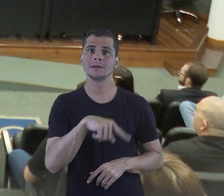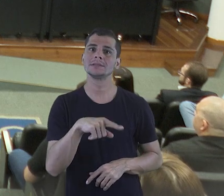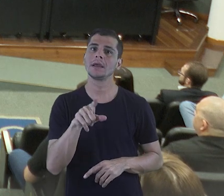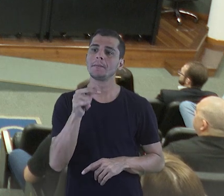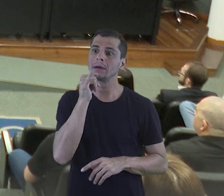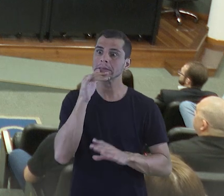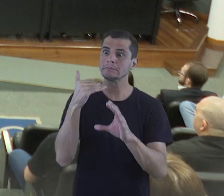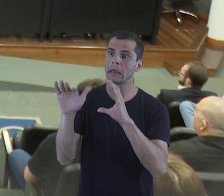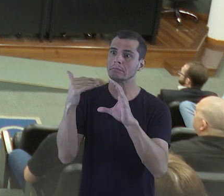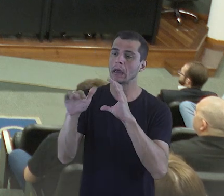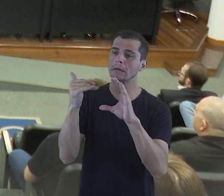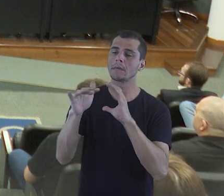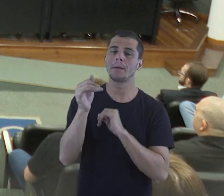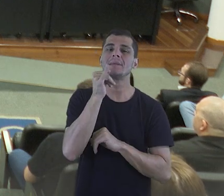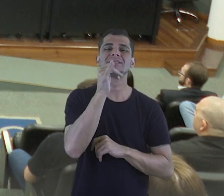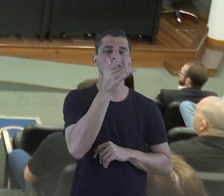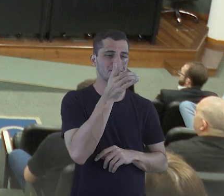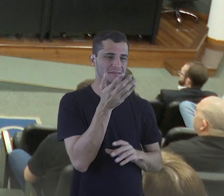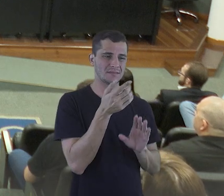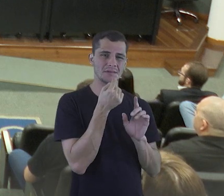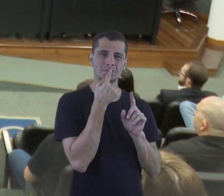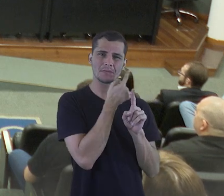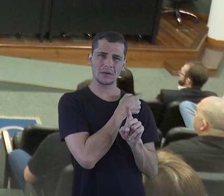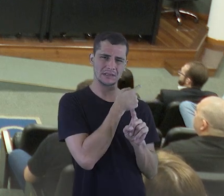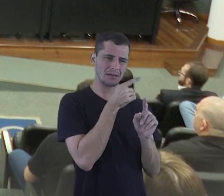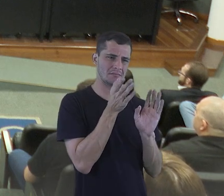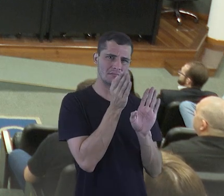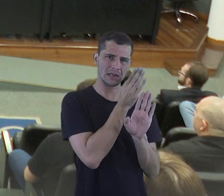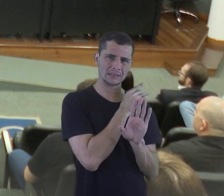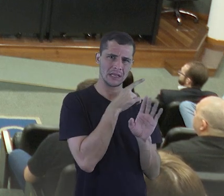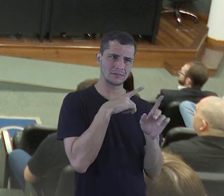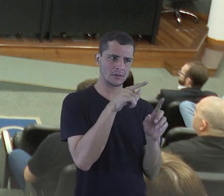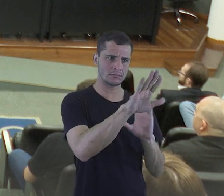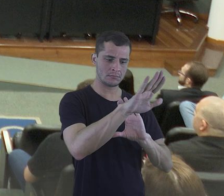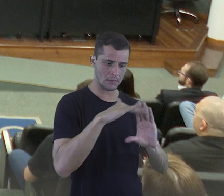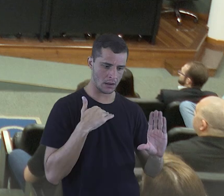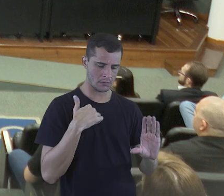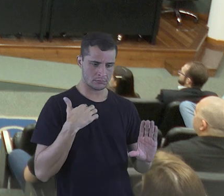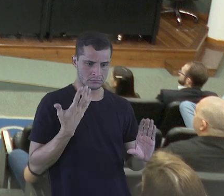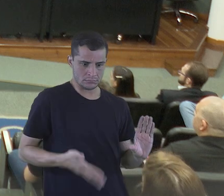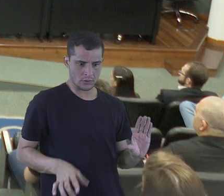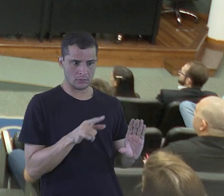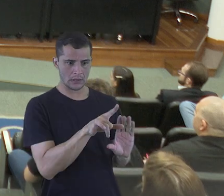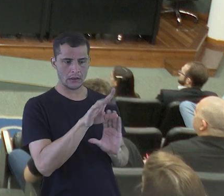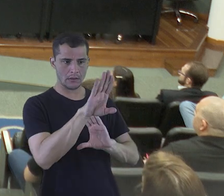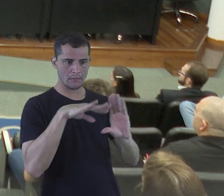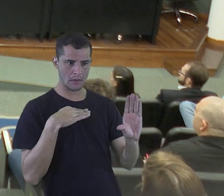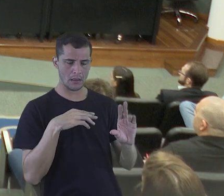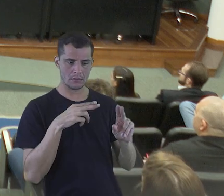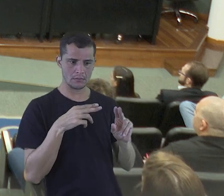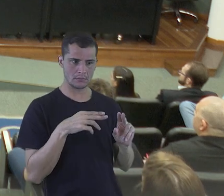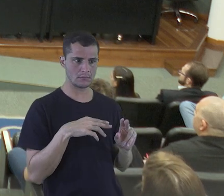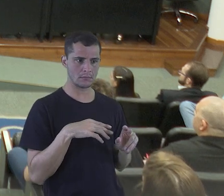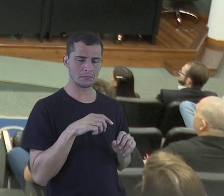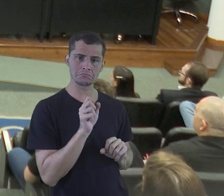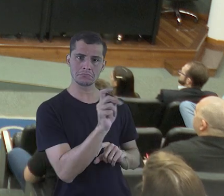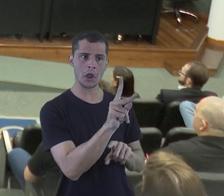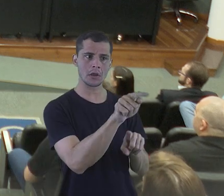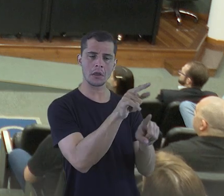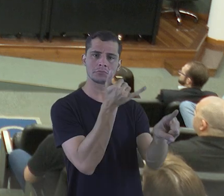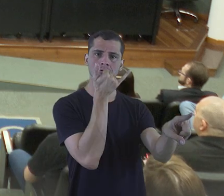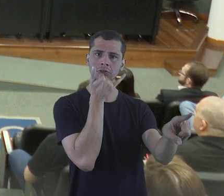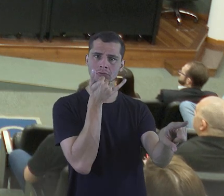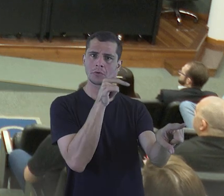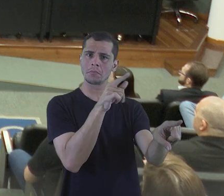por exemplo esses dias eu recebi um e-mail e daí eu falei olha não sei como você captou o meu dado mas eu não quero mais receber esses e-mails ah ok me desculpe